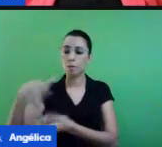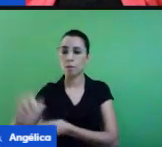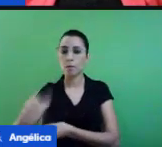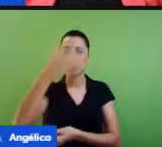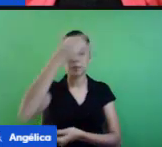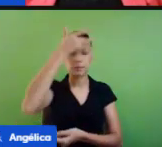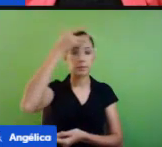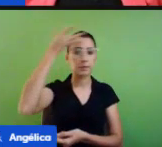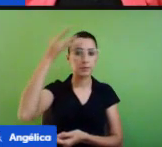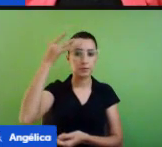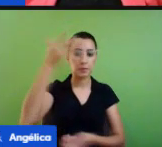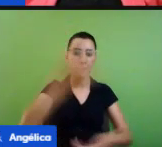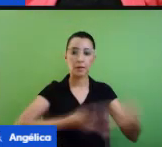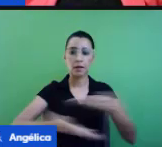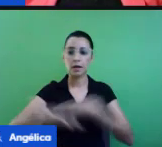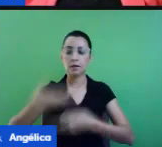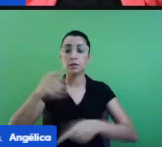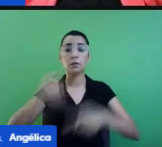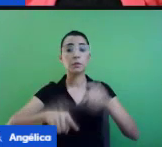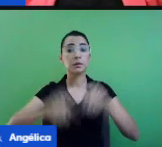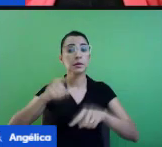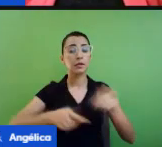e com os objetos.